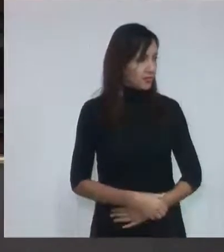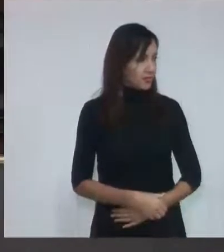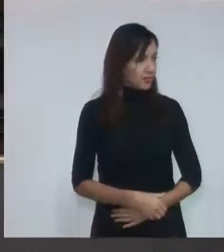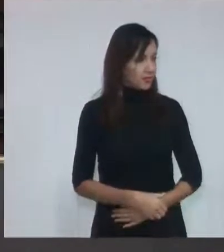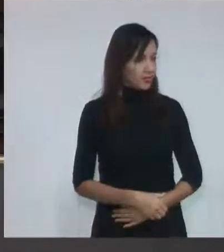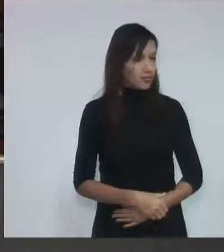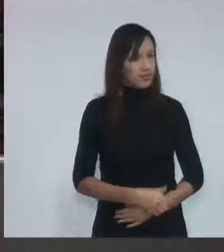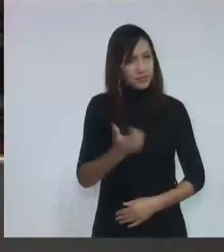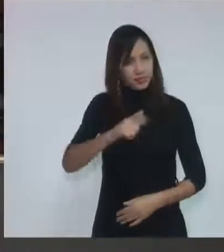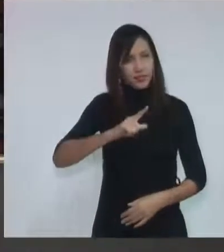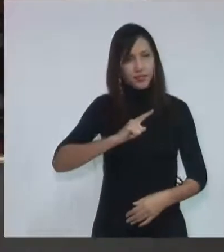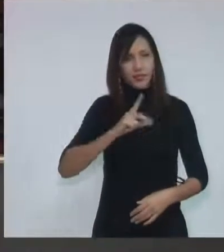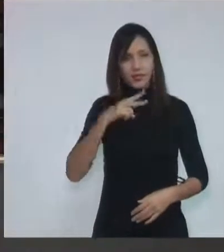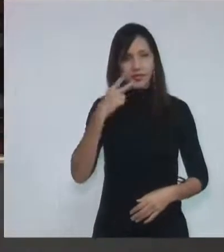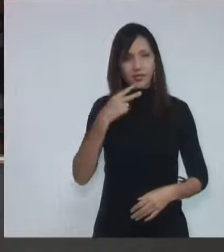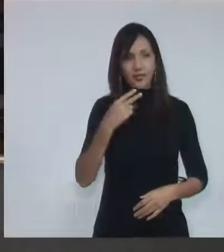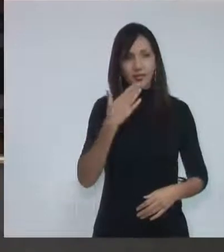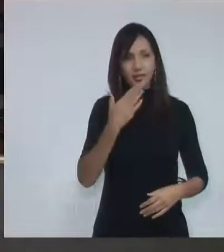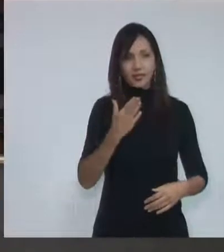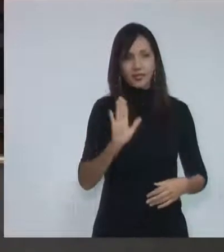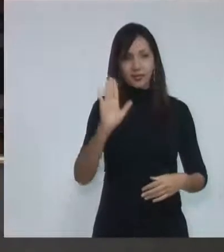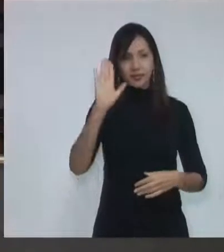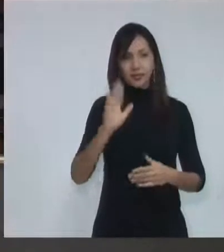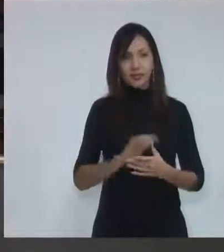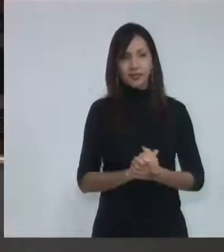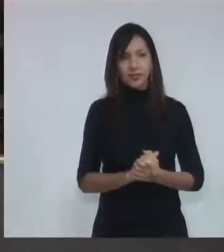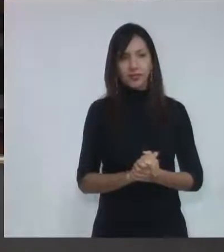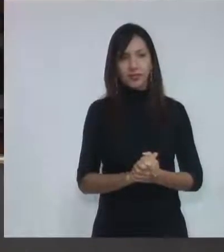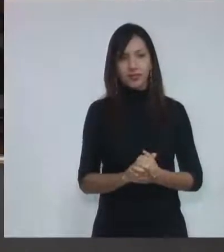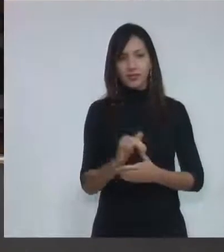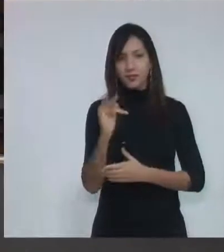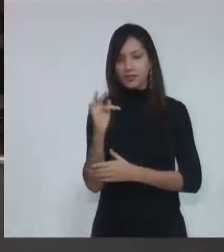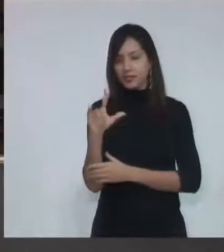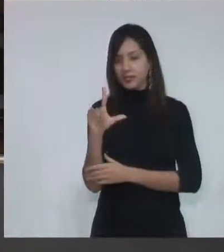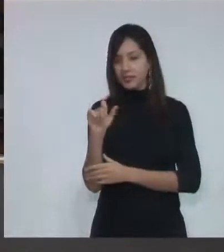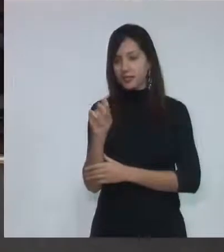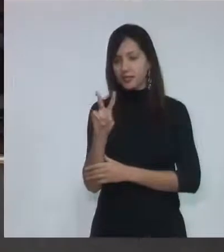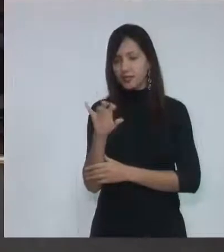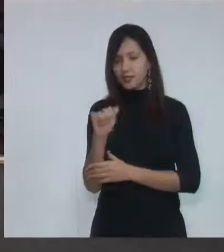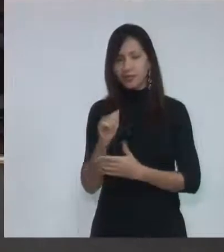Mais algum vereador? Peço a palavra. Com a palavra, a vereadora Flávia Bittar.